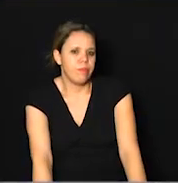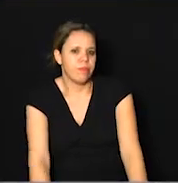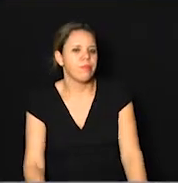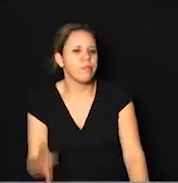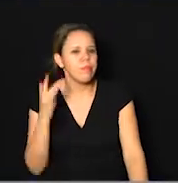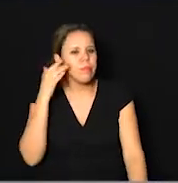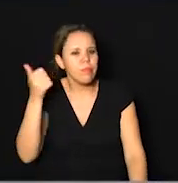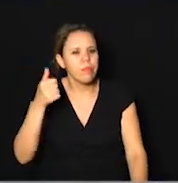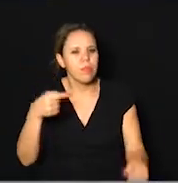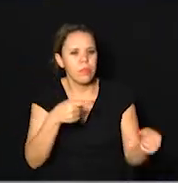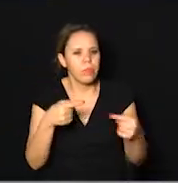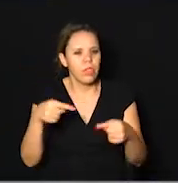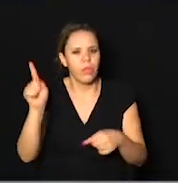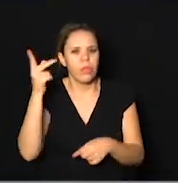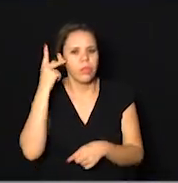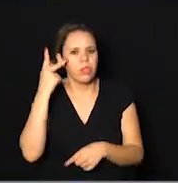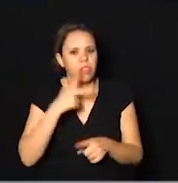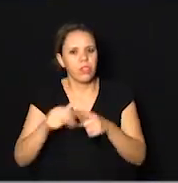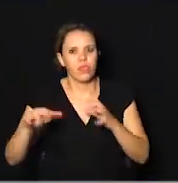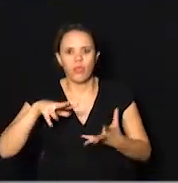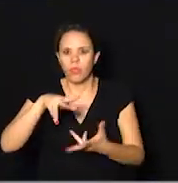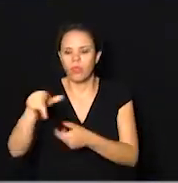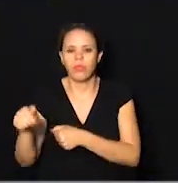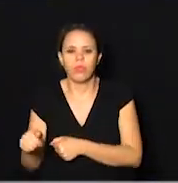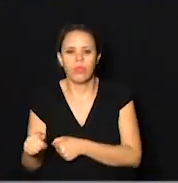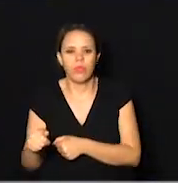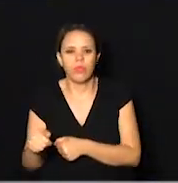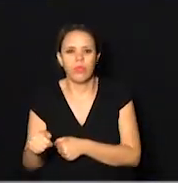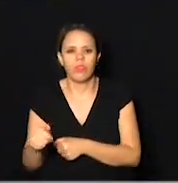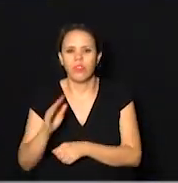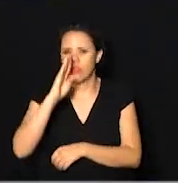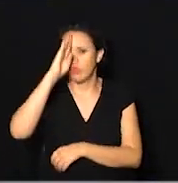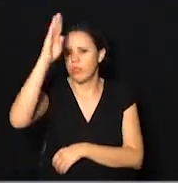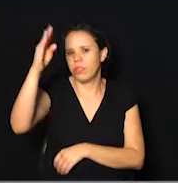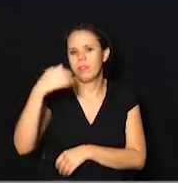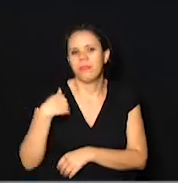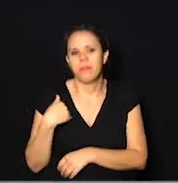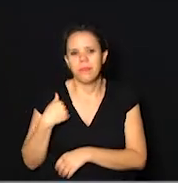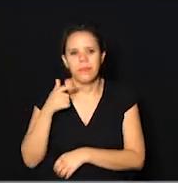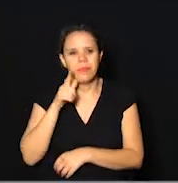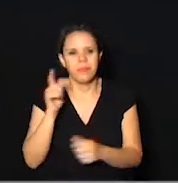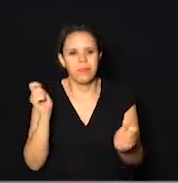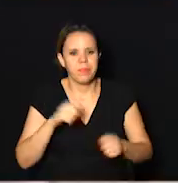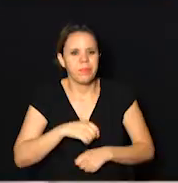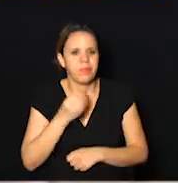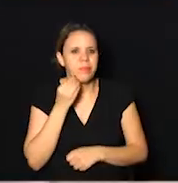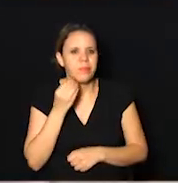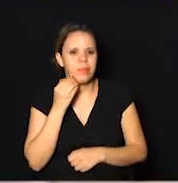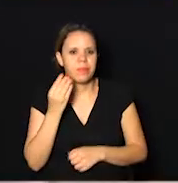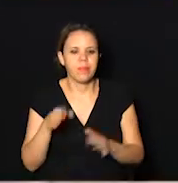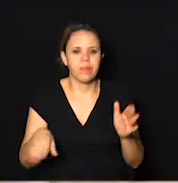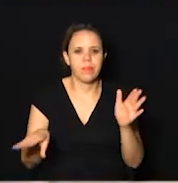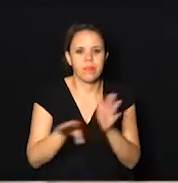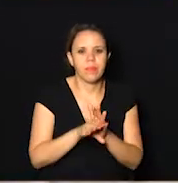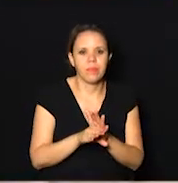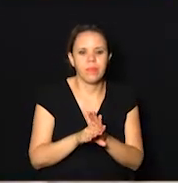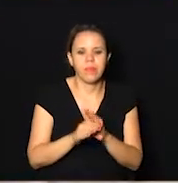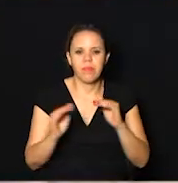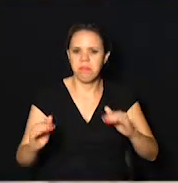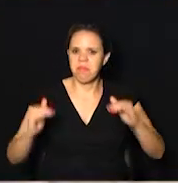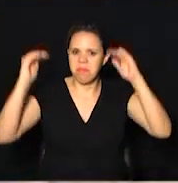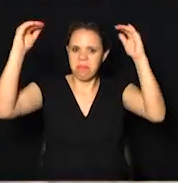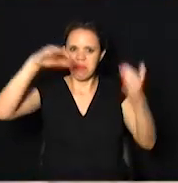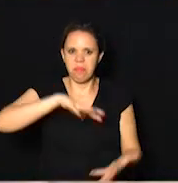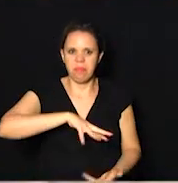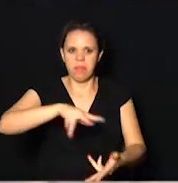eu acho que a primeira competição que ele foi em são paulo e já ganhou de todo mundo lá já foi destaque a gente viu alguma possibilidade grande ele chegar a